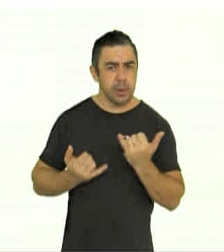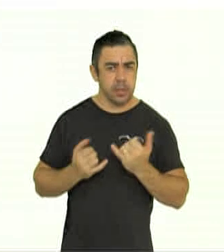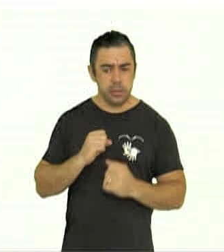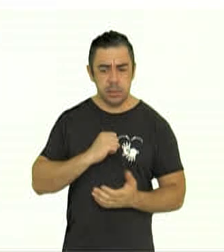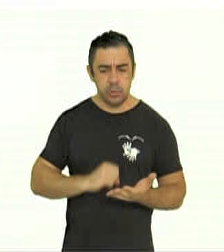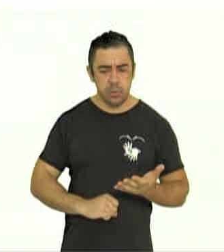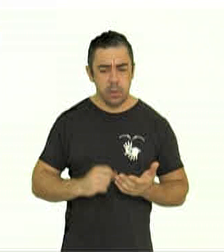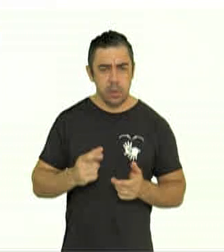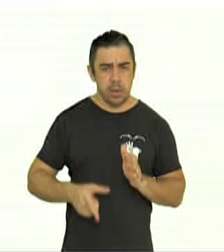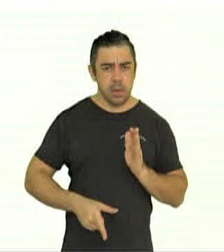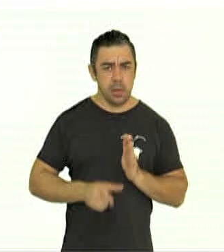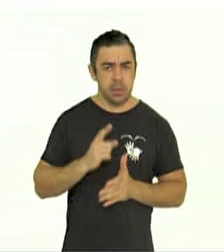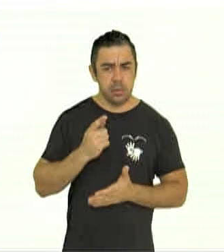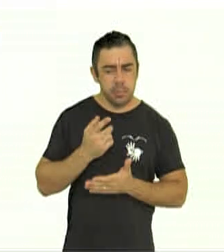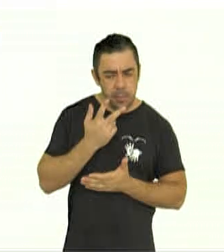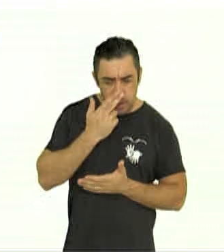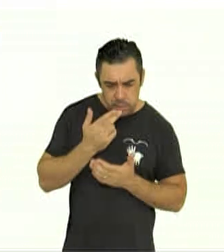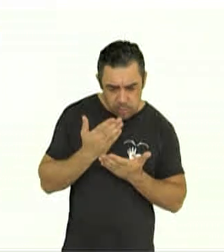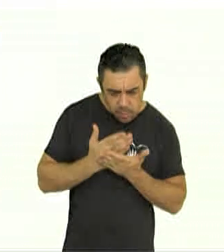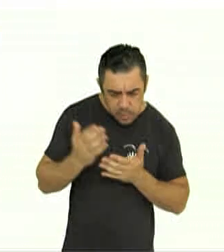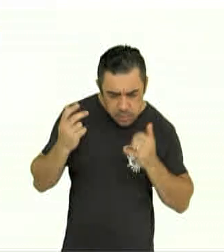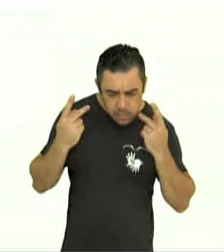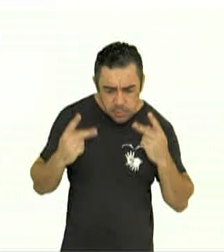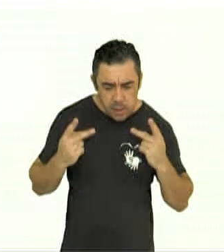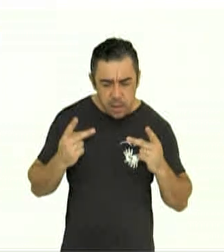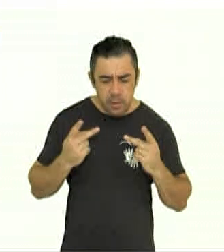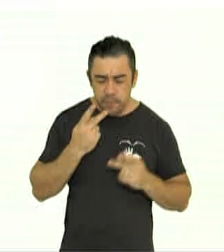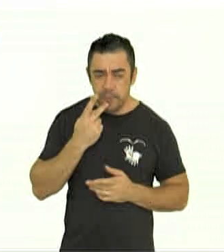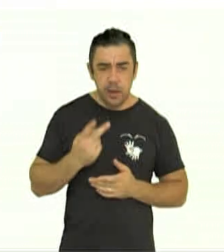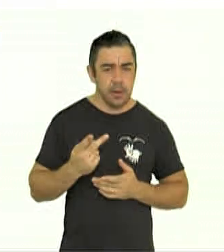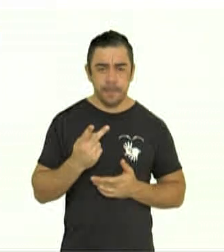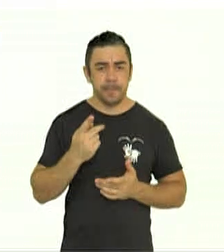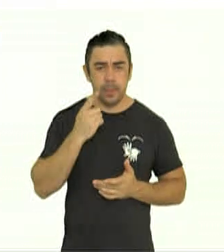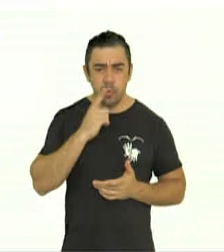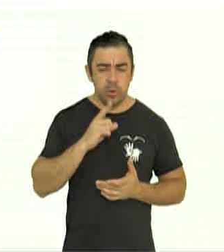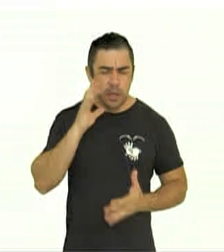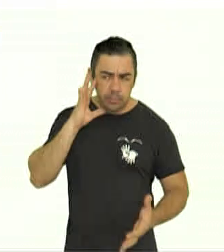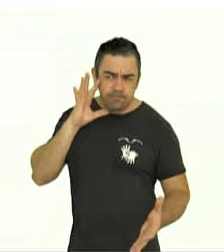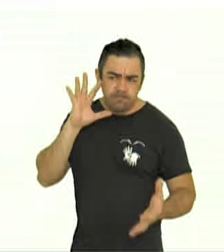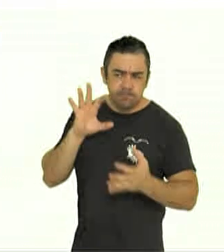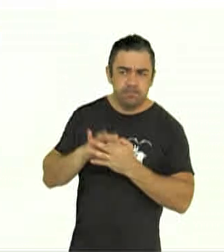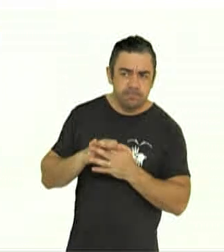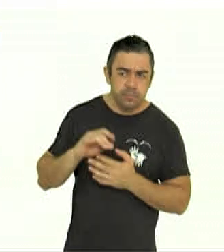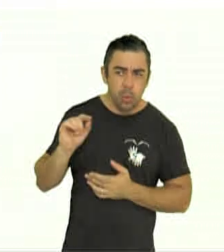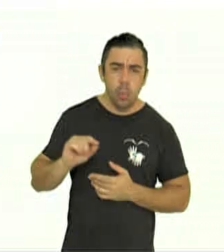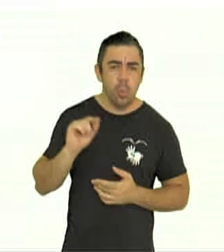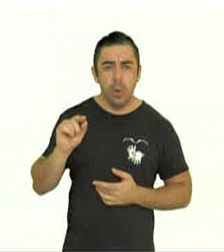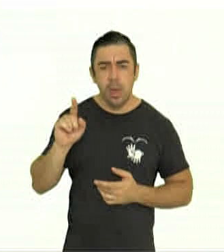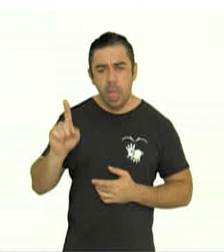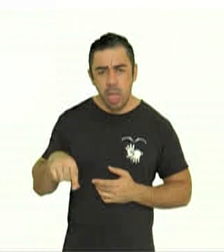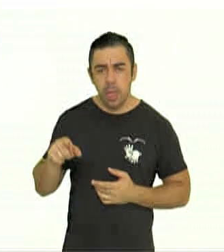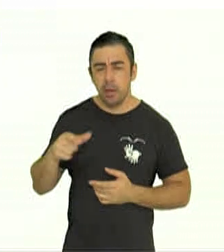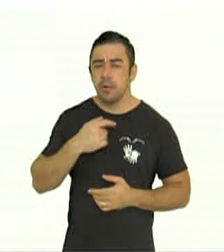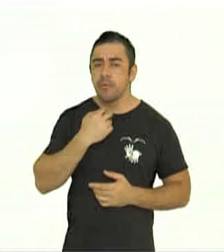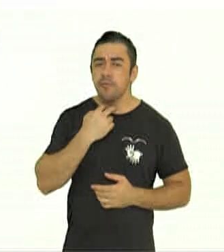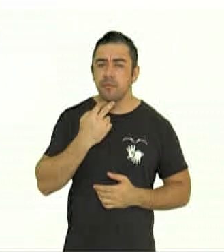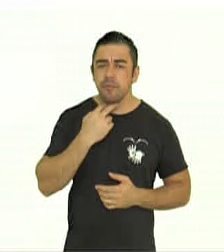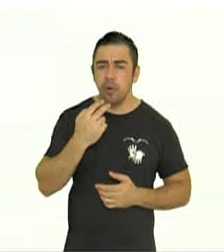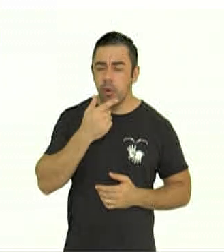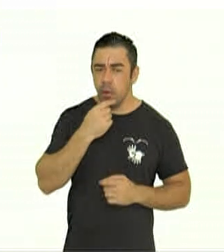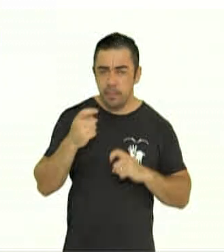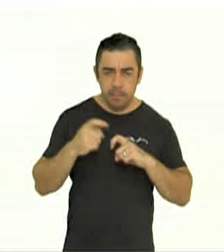início de preleção quase religiosa, aquele entontecido não consegue ainda sintonizar, senão em fragmentos da voz do